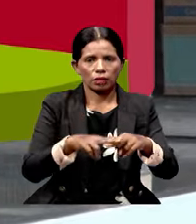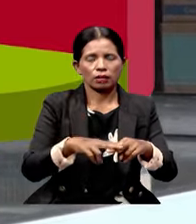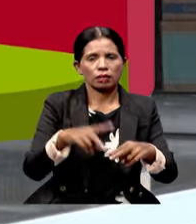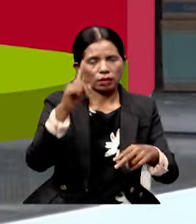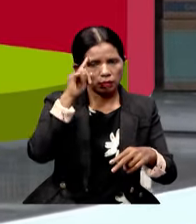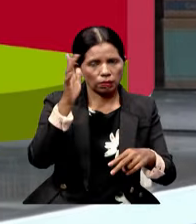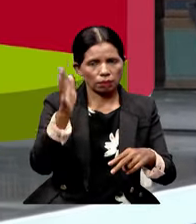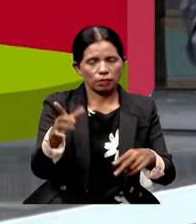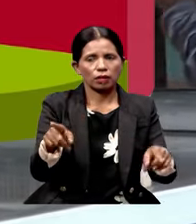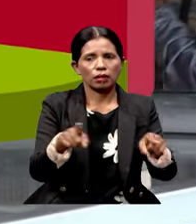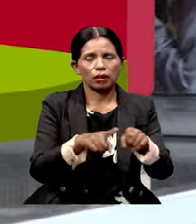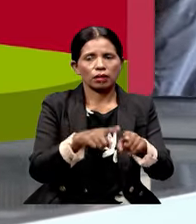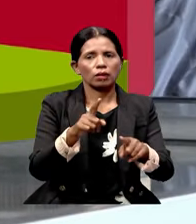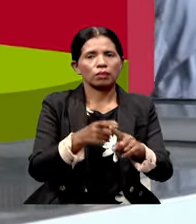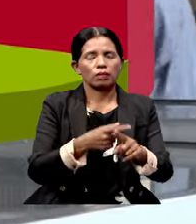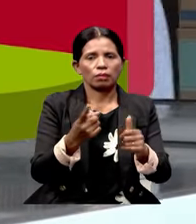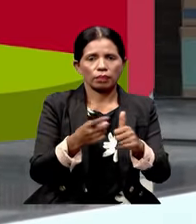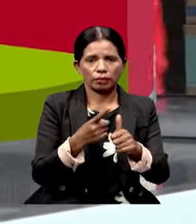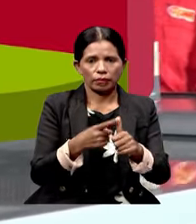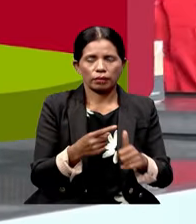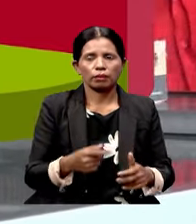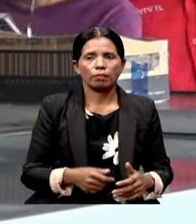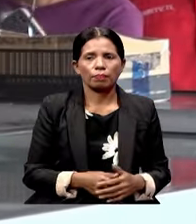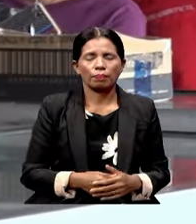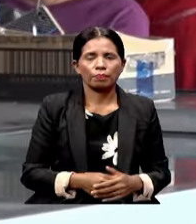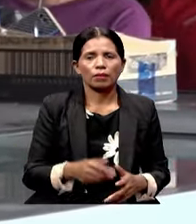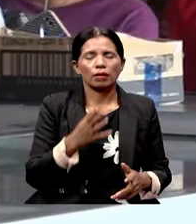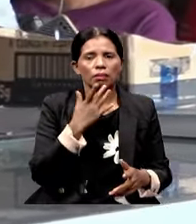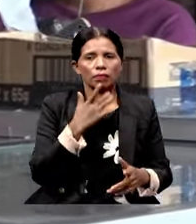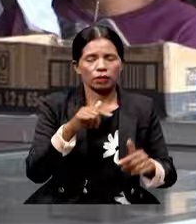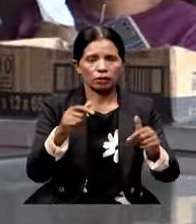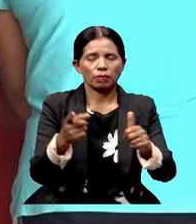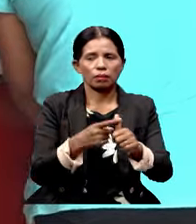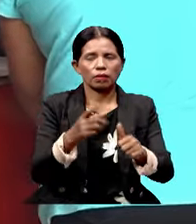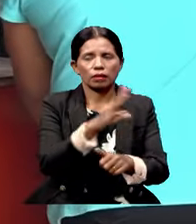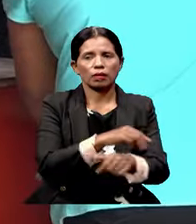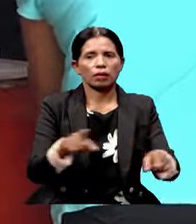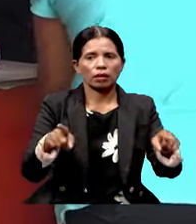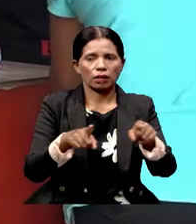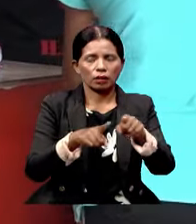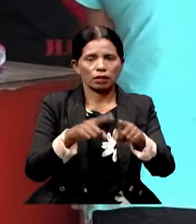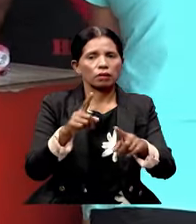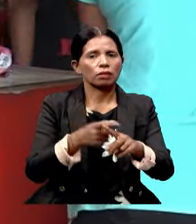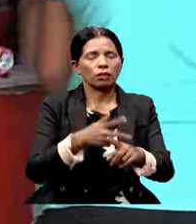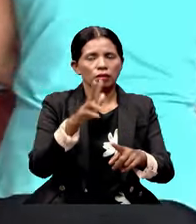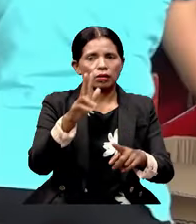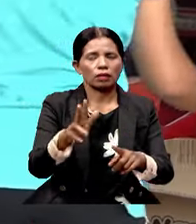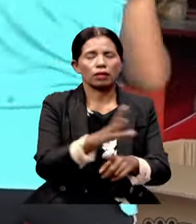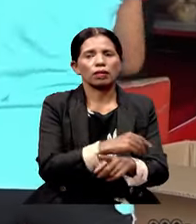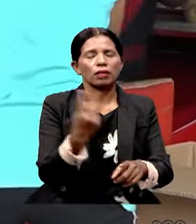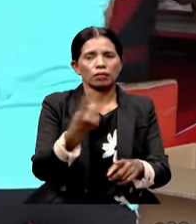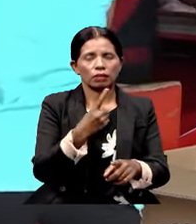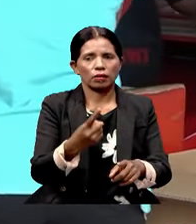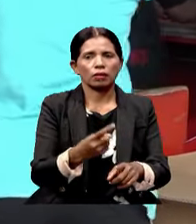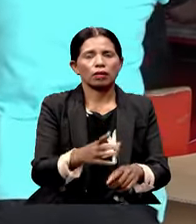nulu compara ho trimestre da hulu. Folin masing mider ia trimestre da toluk compara ho trimestre da rua folin mantein